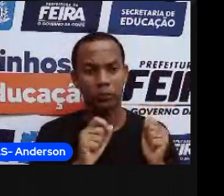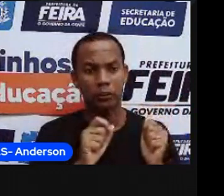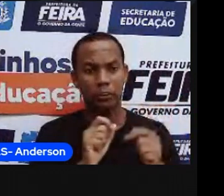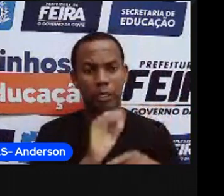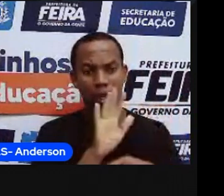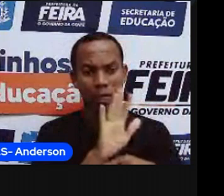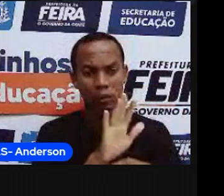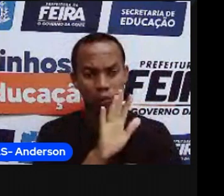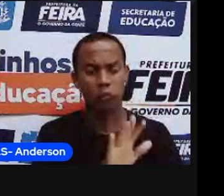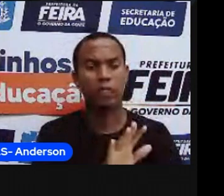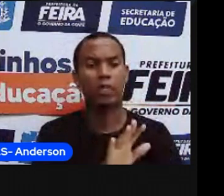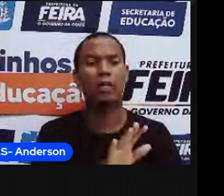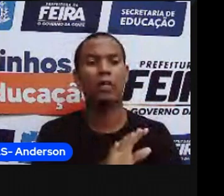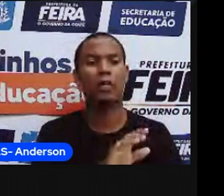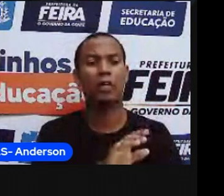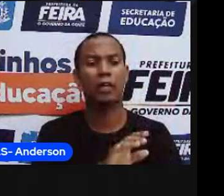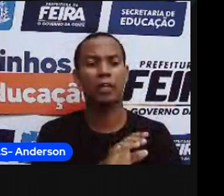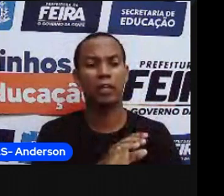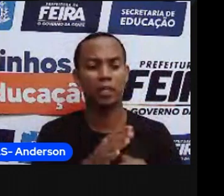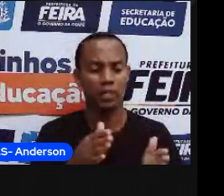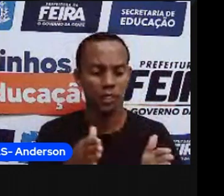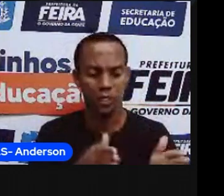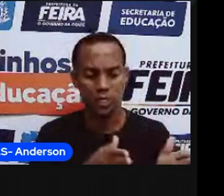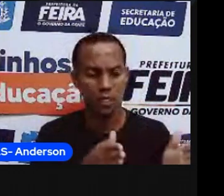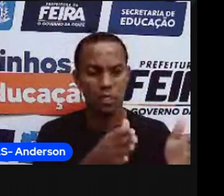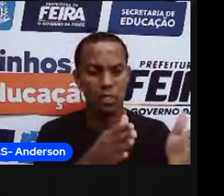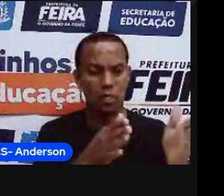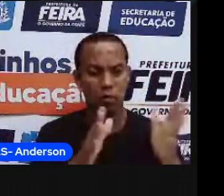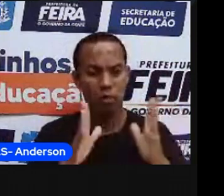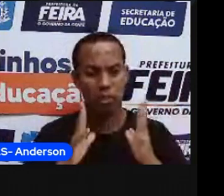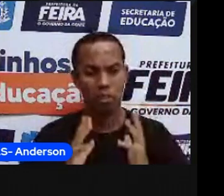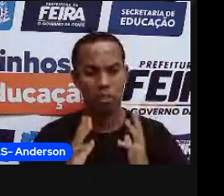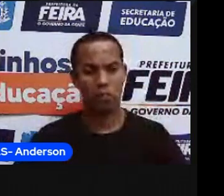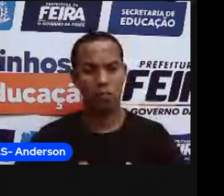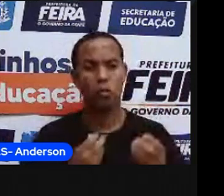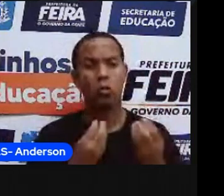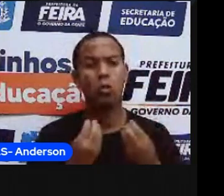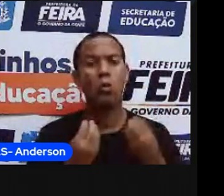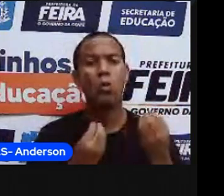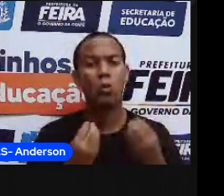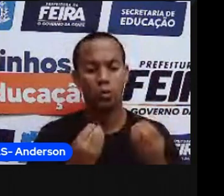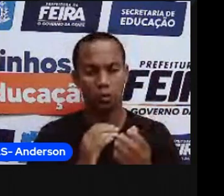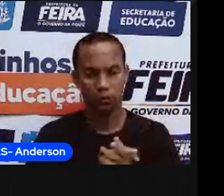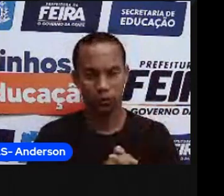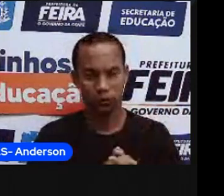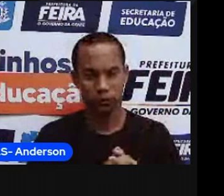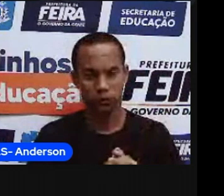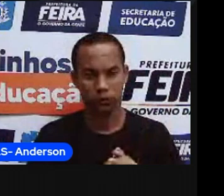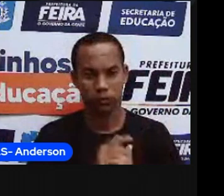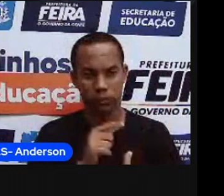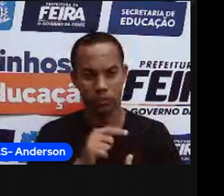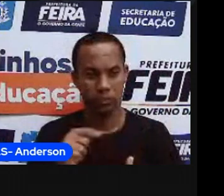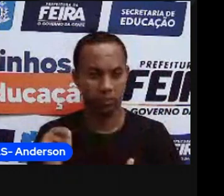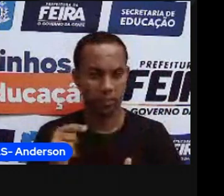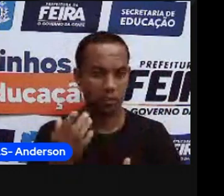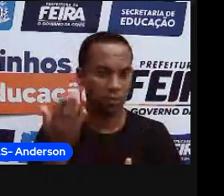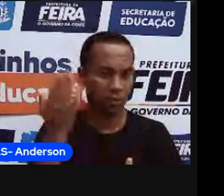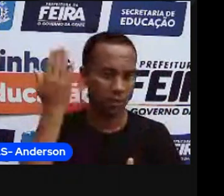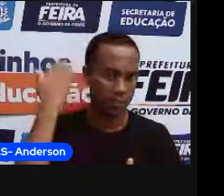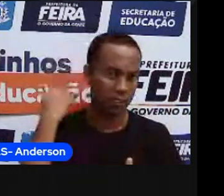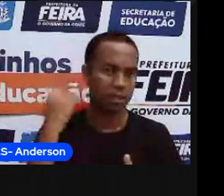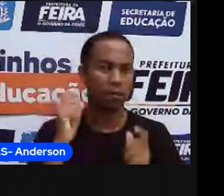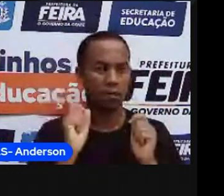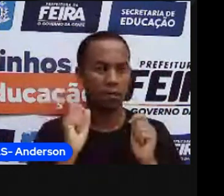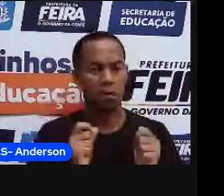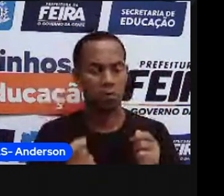que os rios permaneçam limpos, né? Uma pergunta aí que a gente pode, inclusive, voltar lá na semana passada. A gente